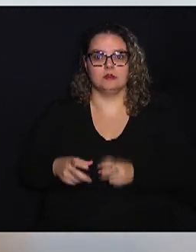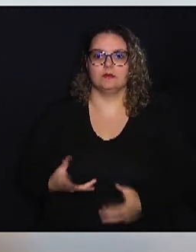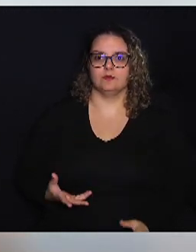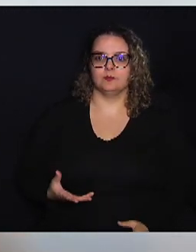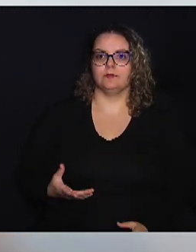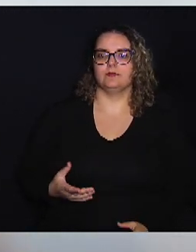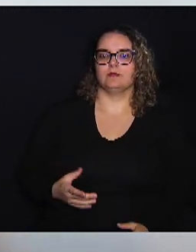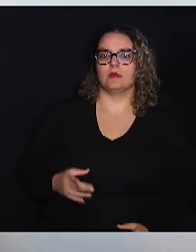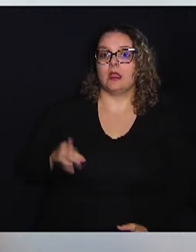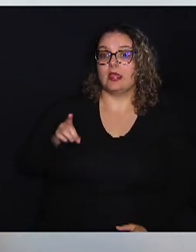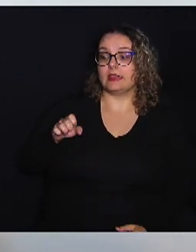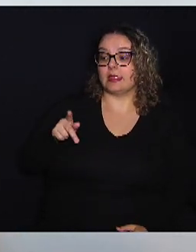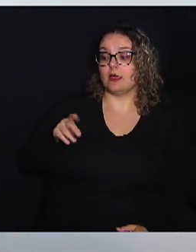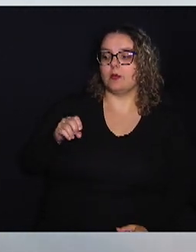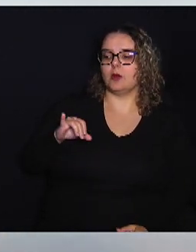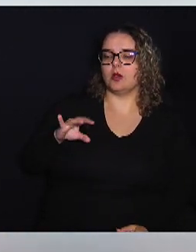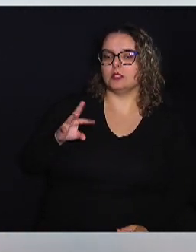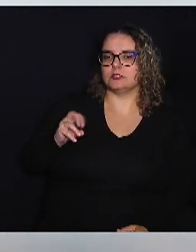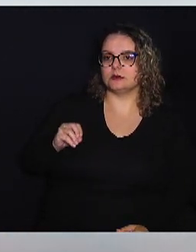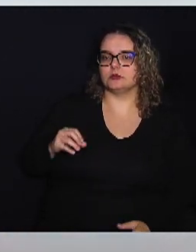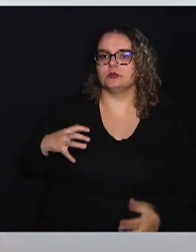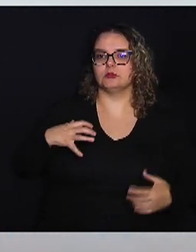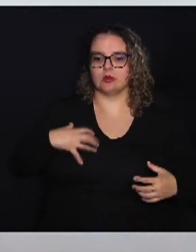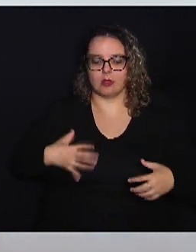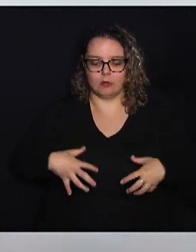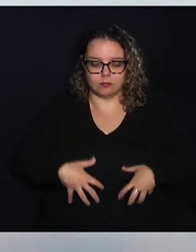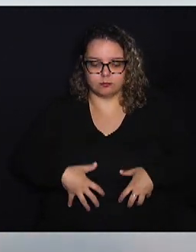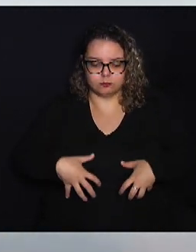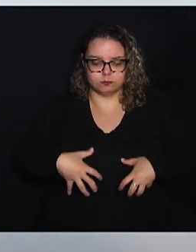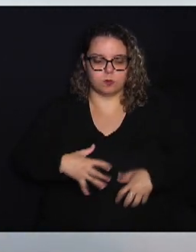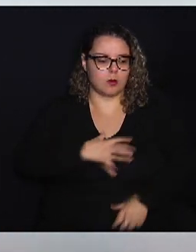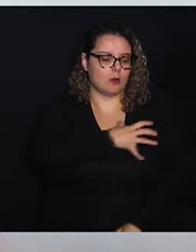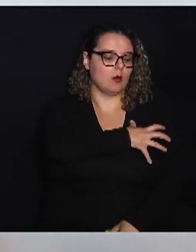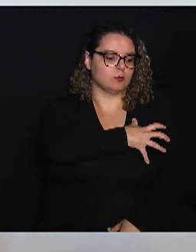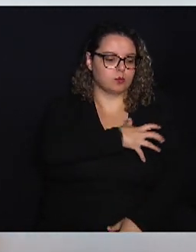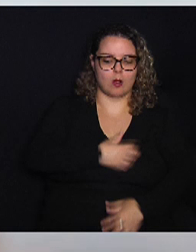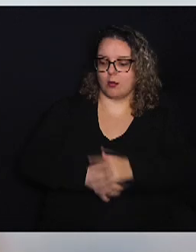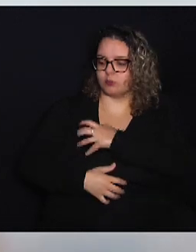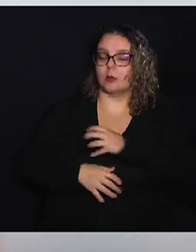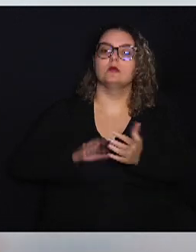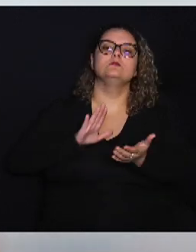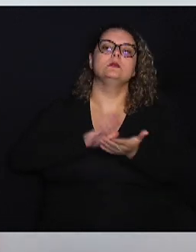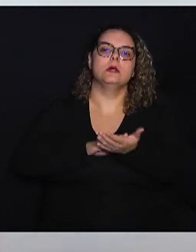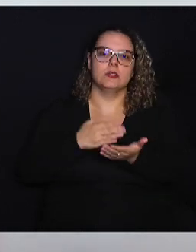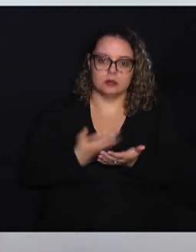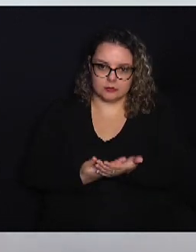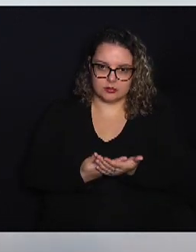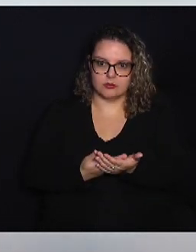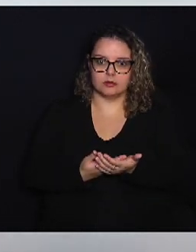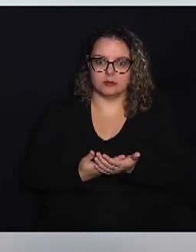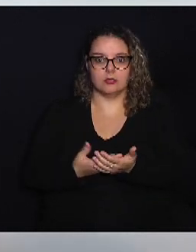de gordura em lugares específicos do corpo. Então, tudo isso leva a interpretação, ainda